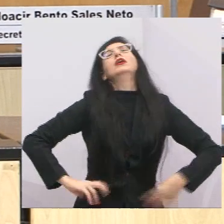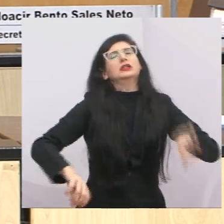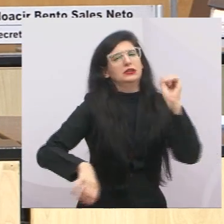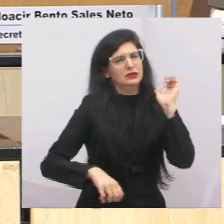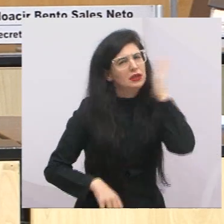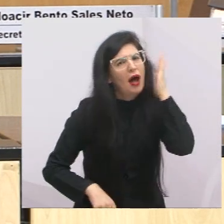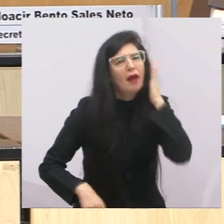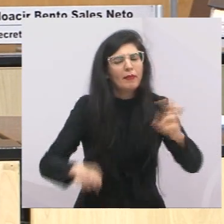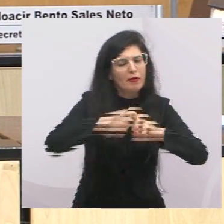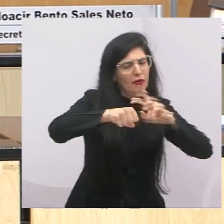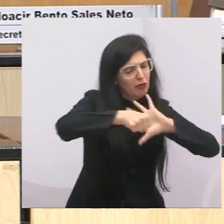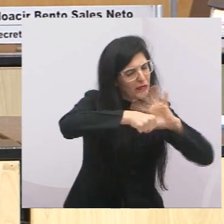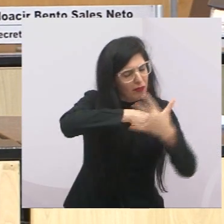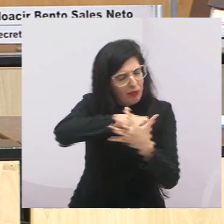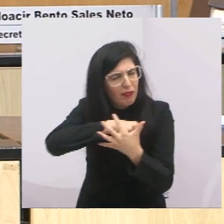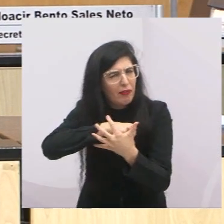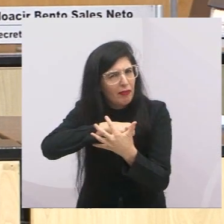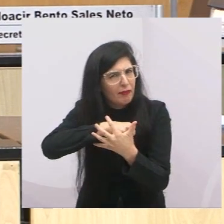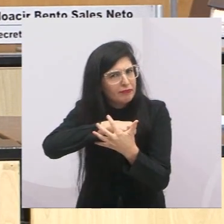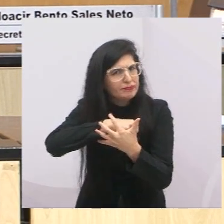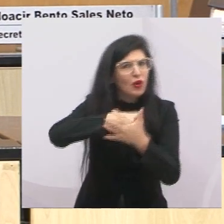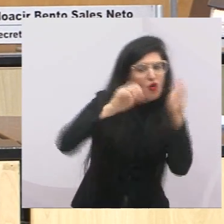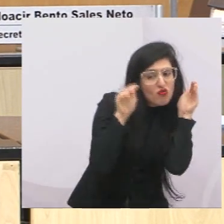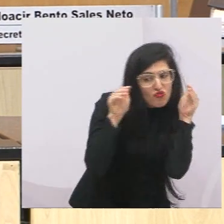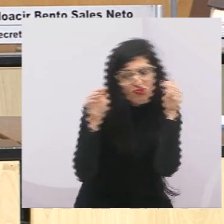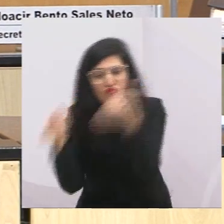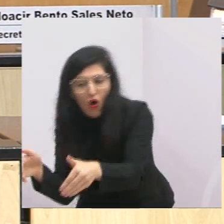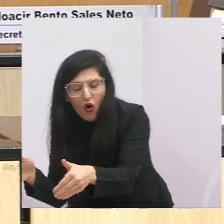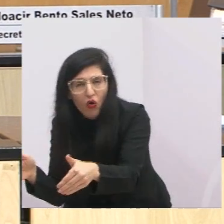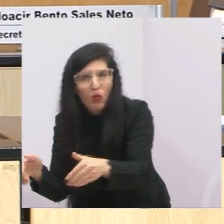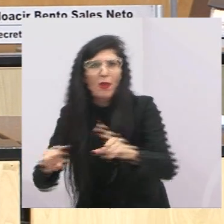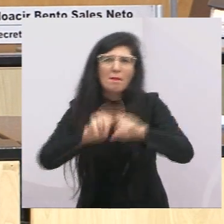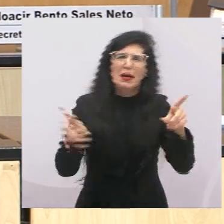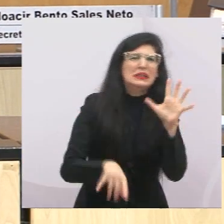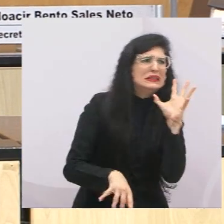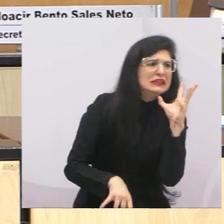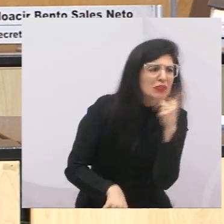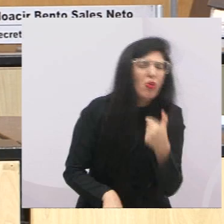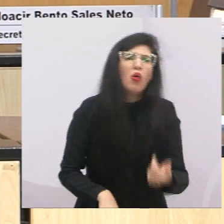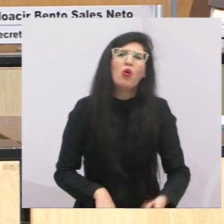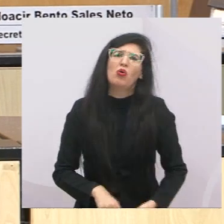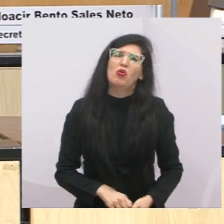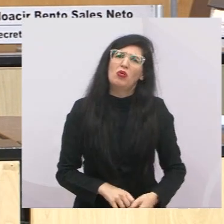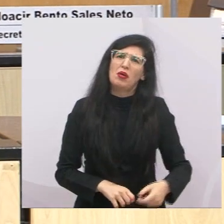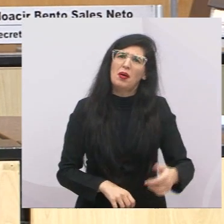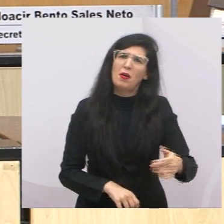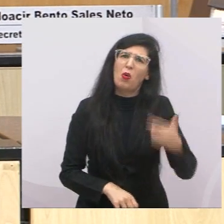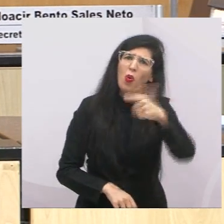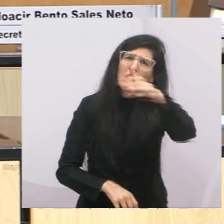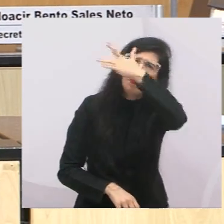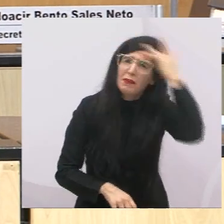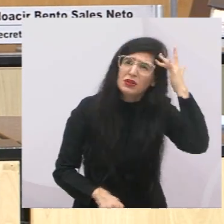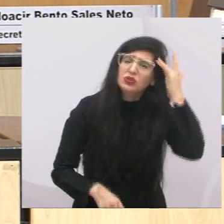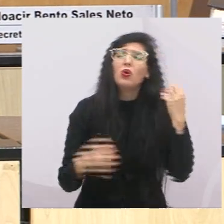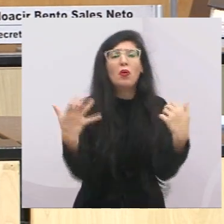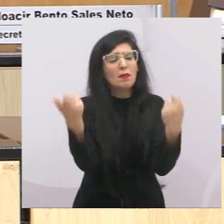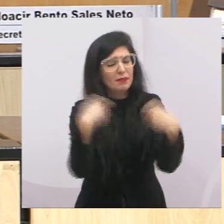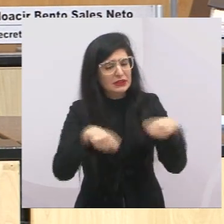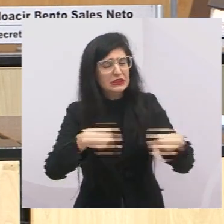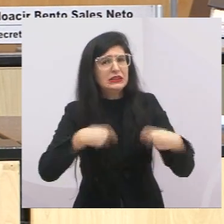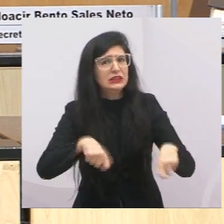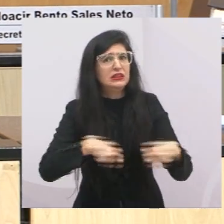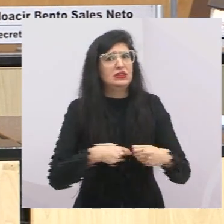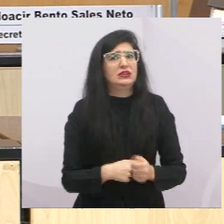provocada pelo novo coronavírus, a extensão dessa demora tem causado danos imensuráveis ao servidor público. Como exemplo, temos